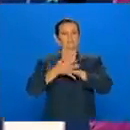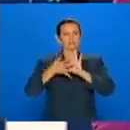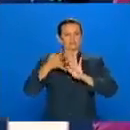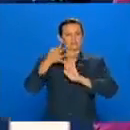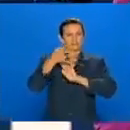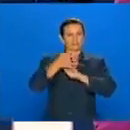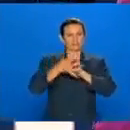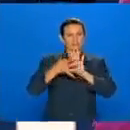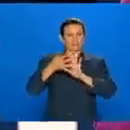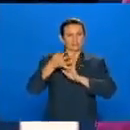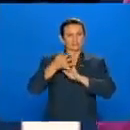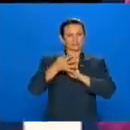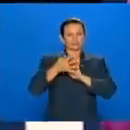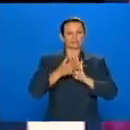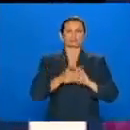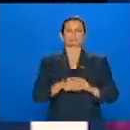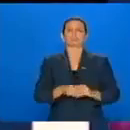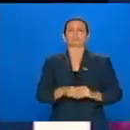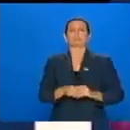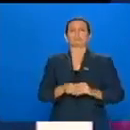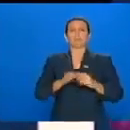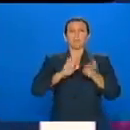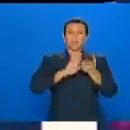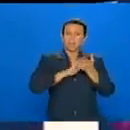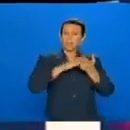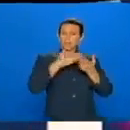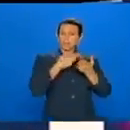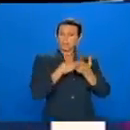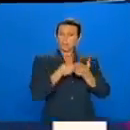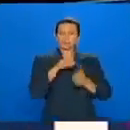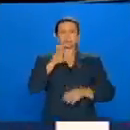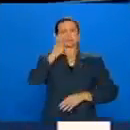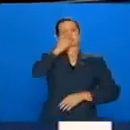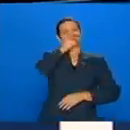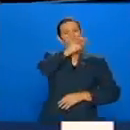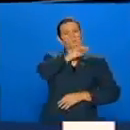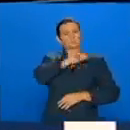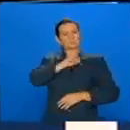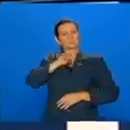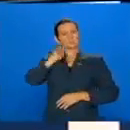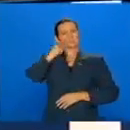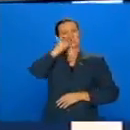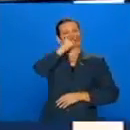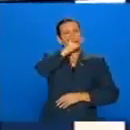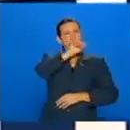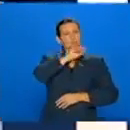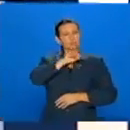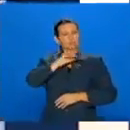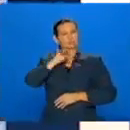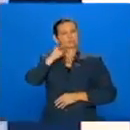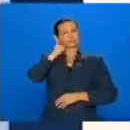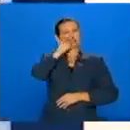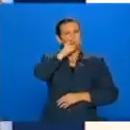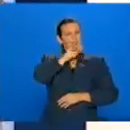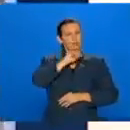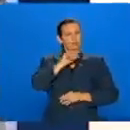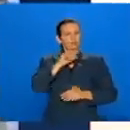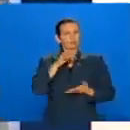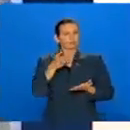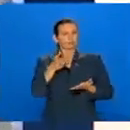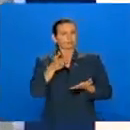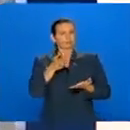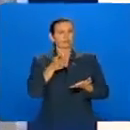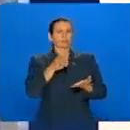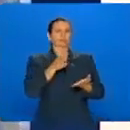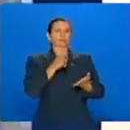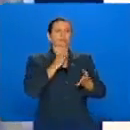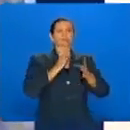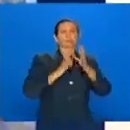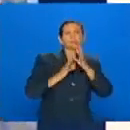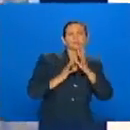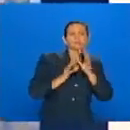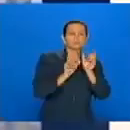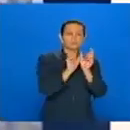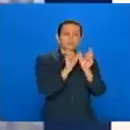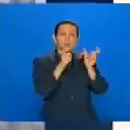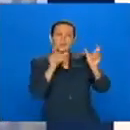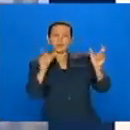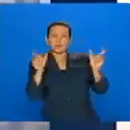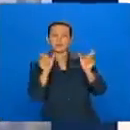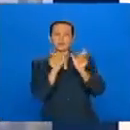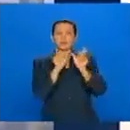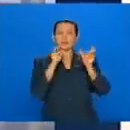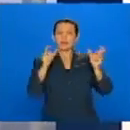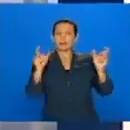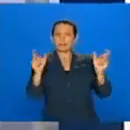Todos os intérpretes de línguas orais excedem o conhecimento, porque estudam a gramática propriamente dita. Ao passo